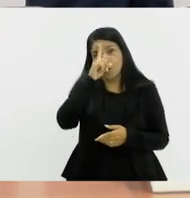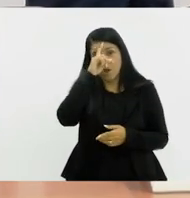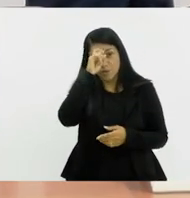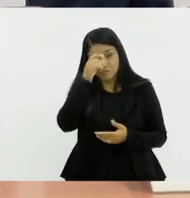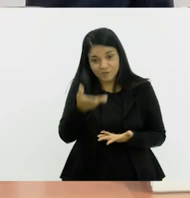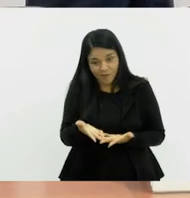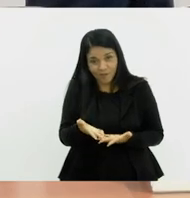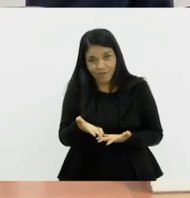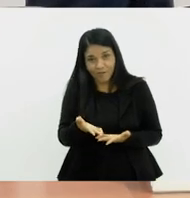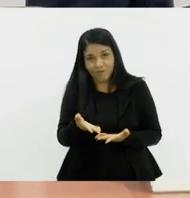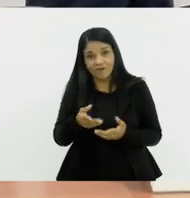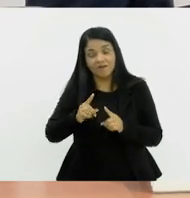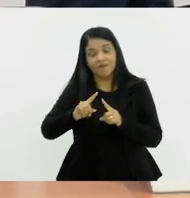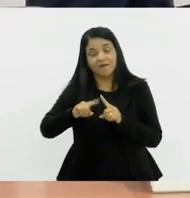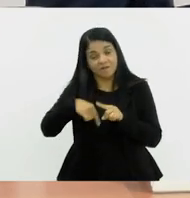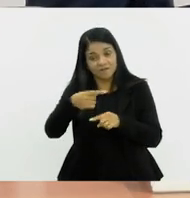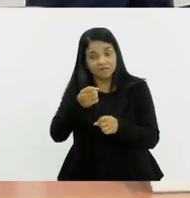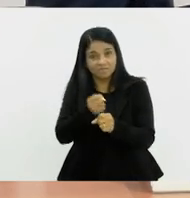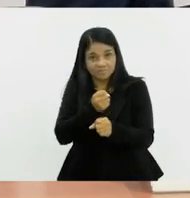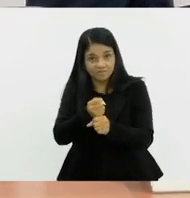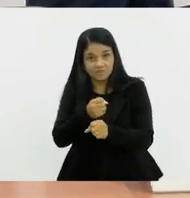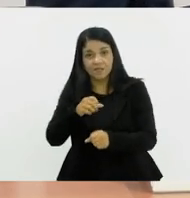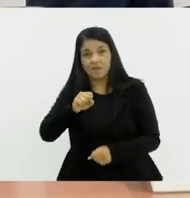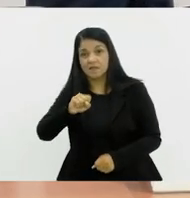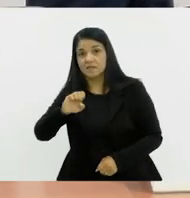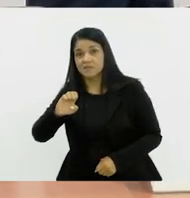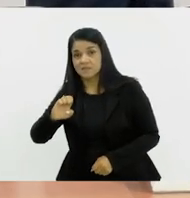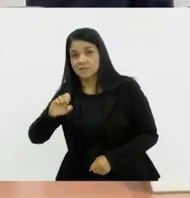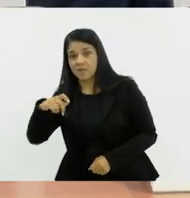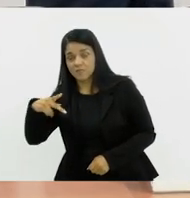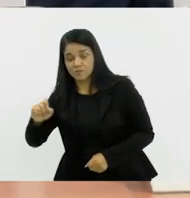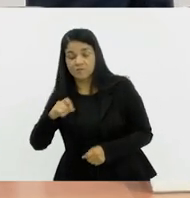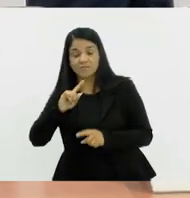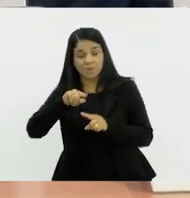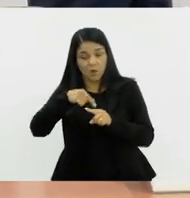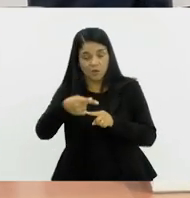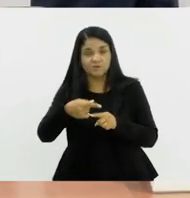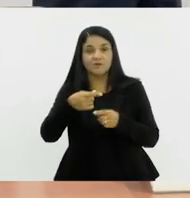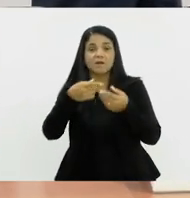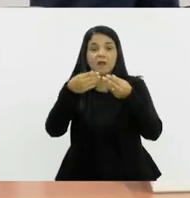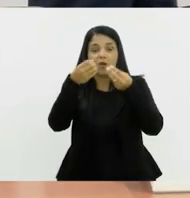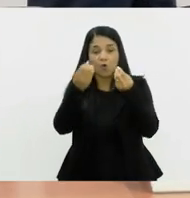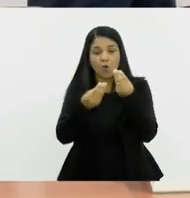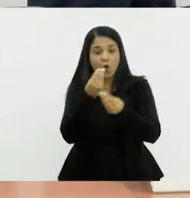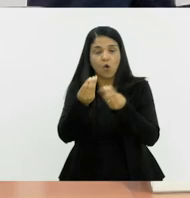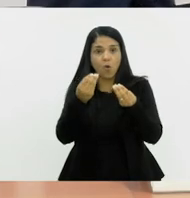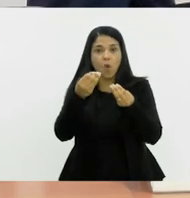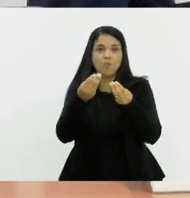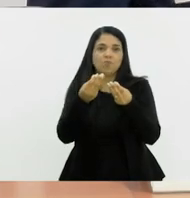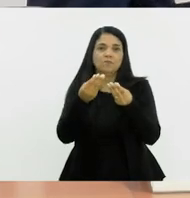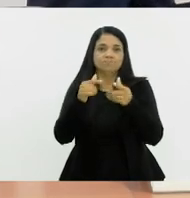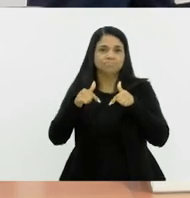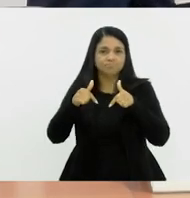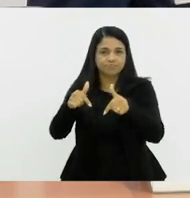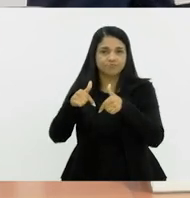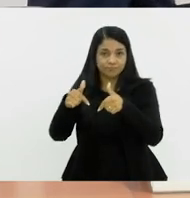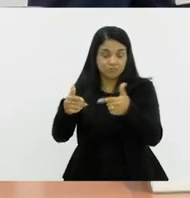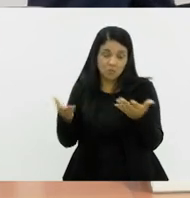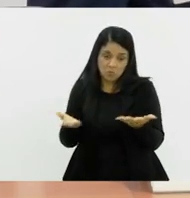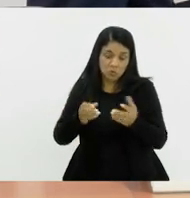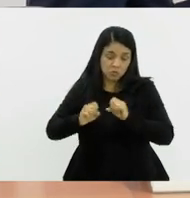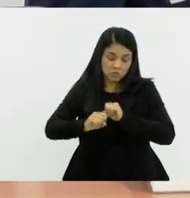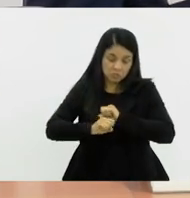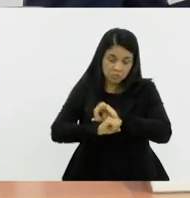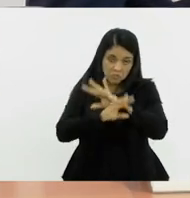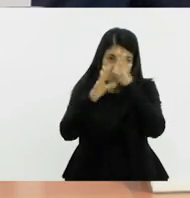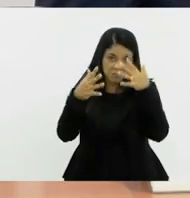construir e depois a SES vai entrar e vai dizer como é que funciona. Assim, eu acho que a gente pode esclarecer hoje. Pode ser, se precisar de